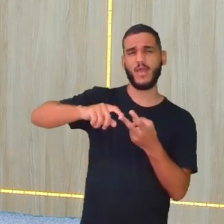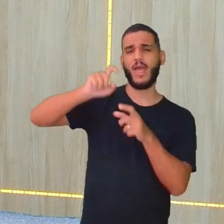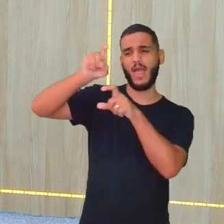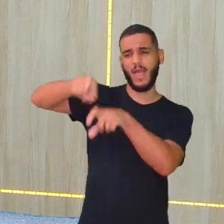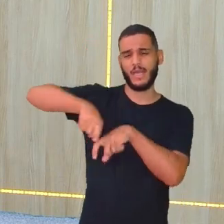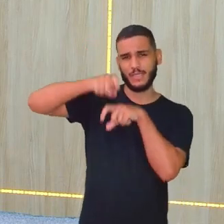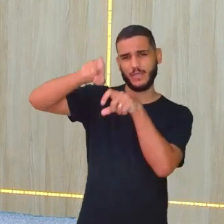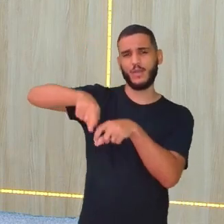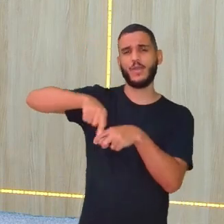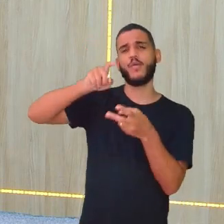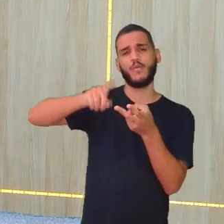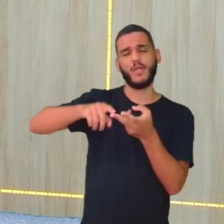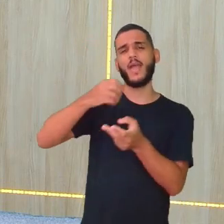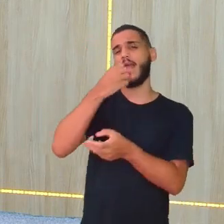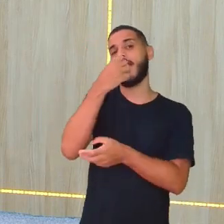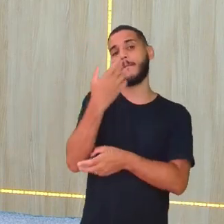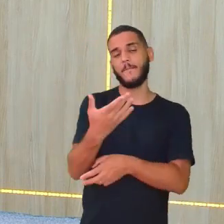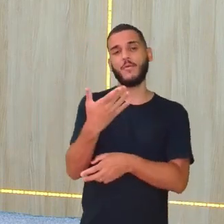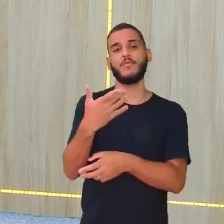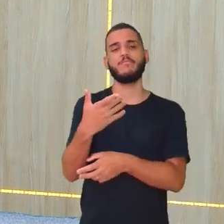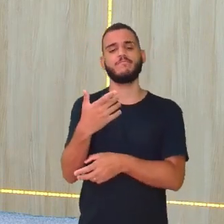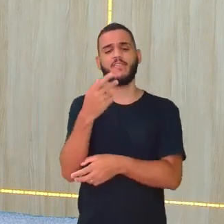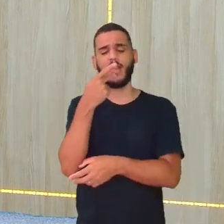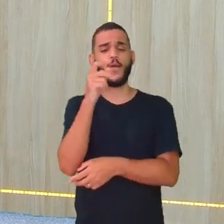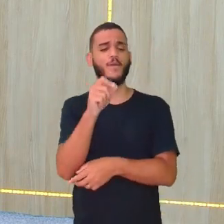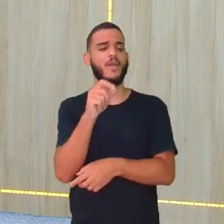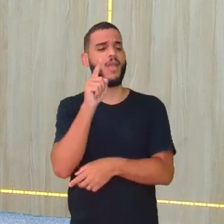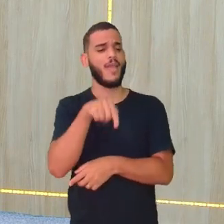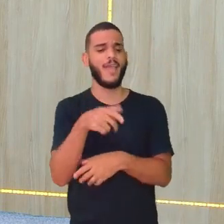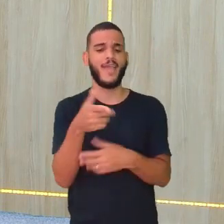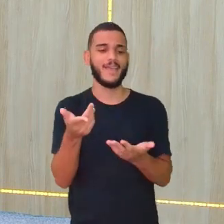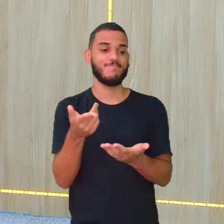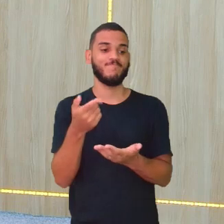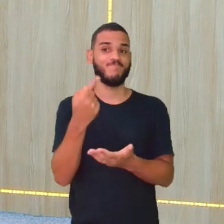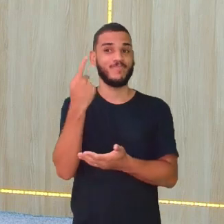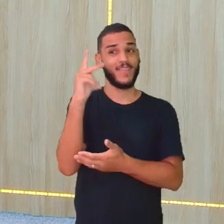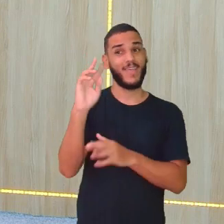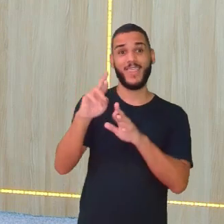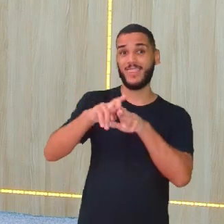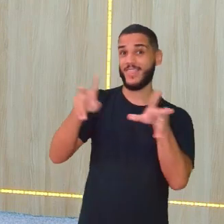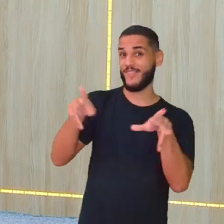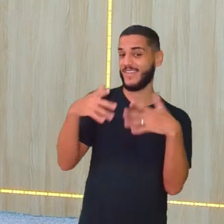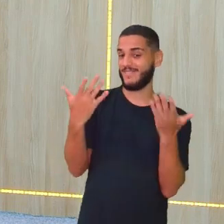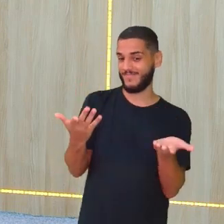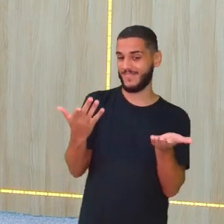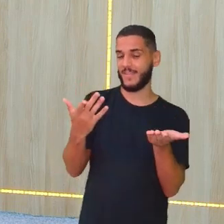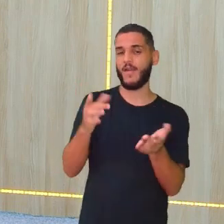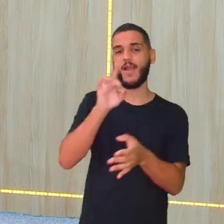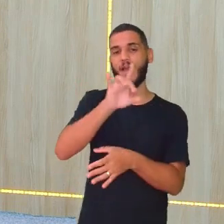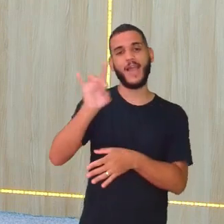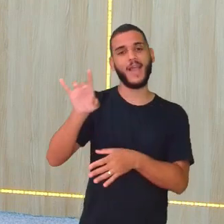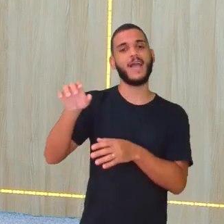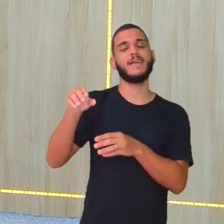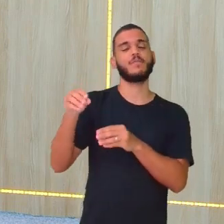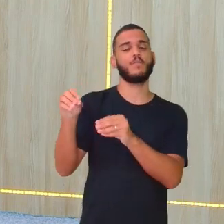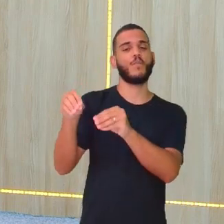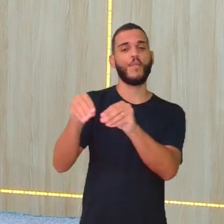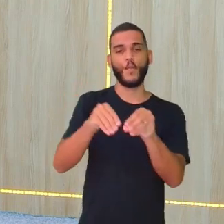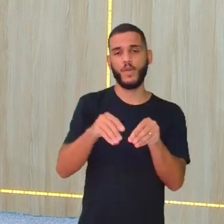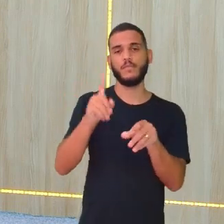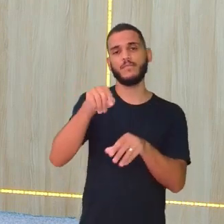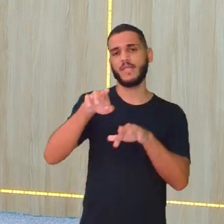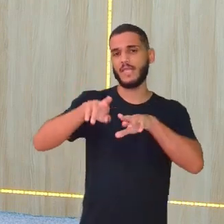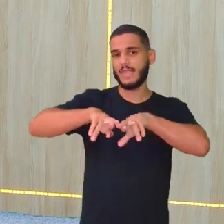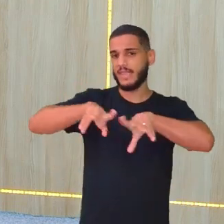agrícola, né? Enfim. Então é muito bom chegar e dizer, olha, é outro mundo que existe aqui, e cada sertão é diferente. Então, eu que venho do sertão